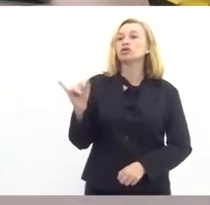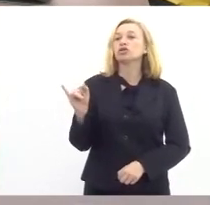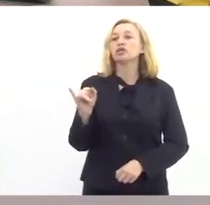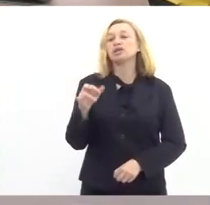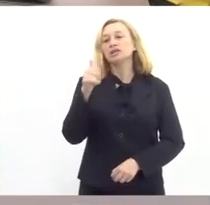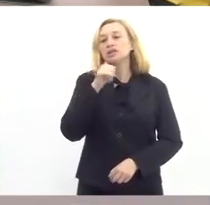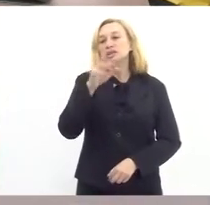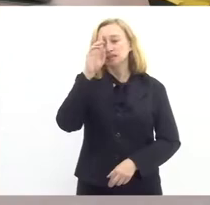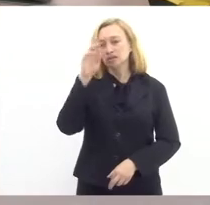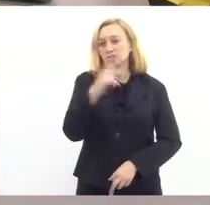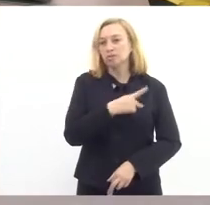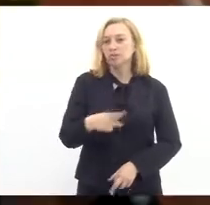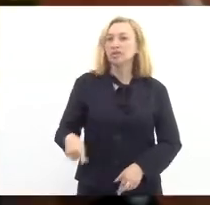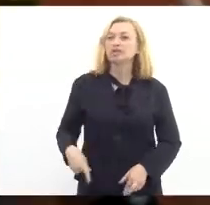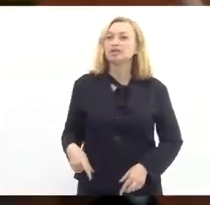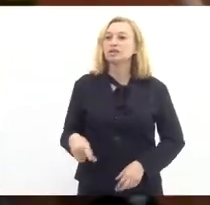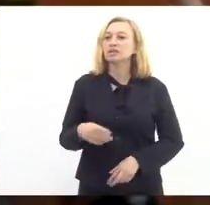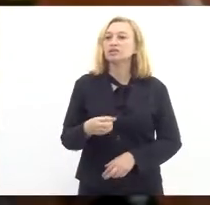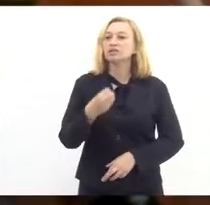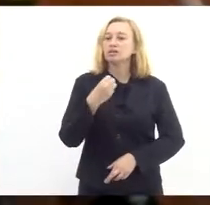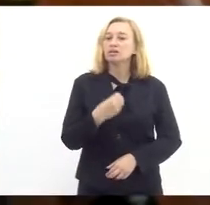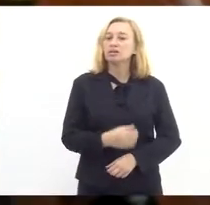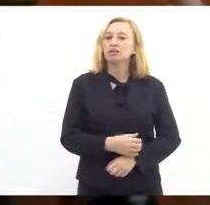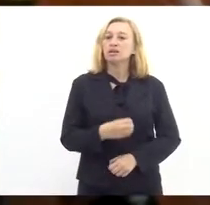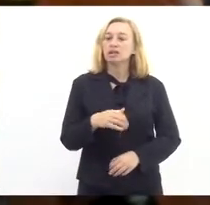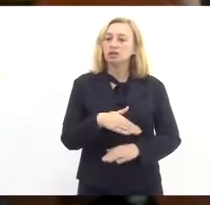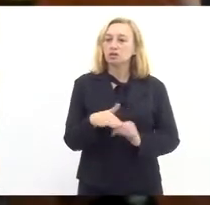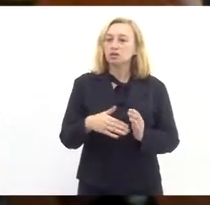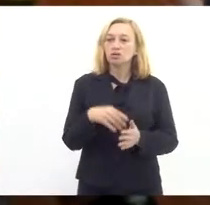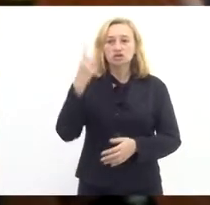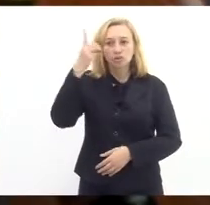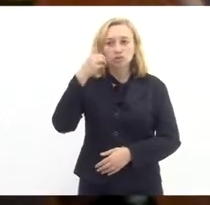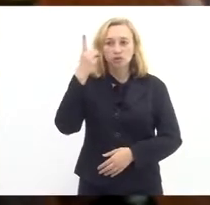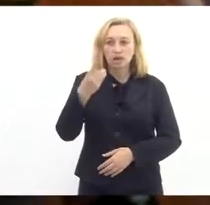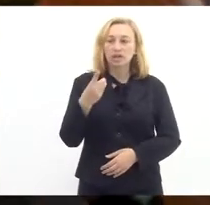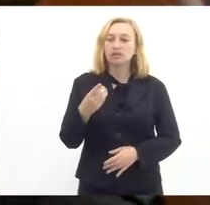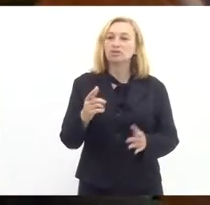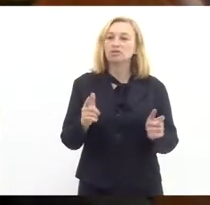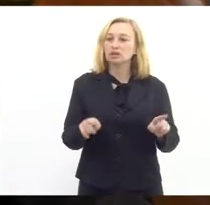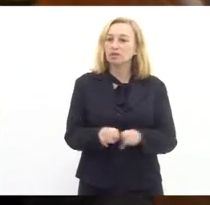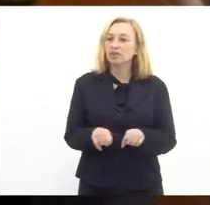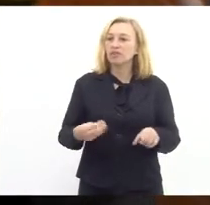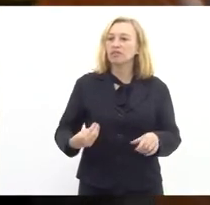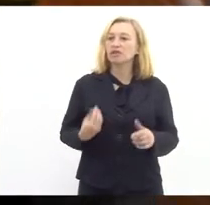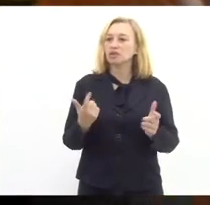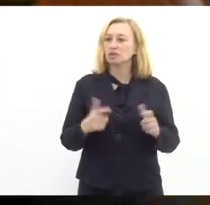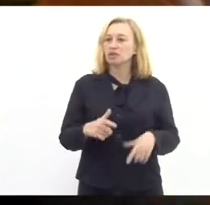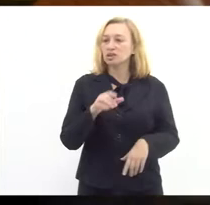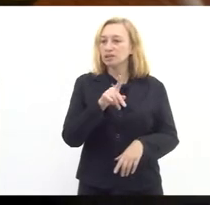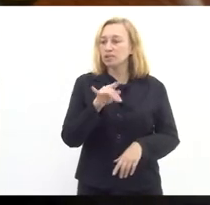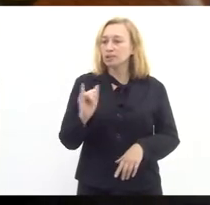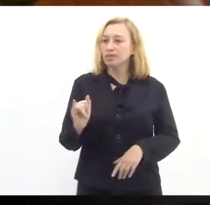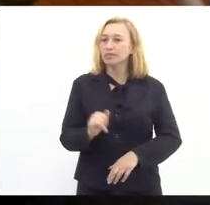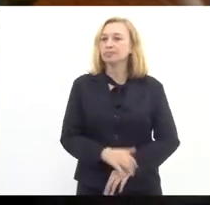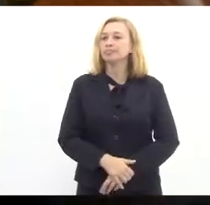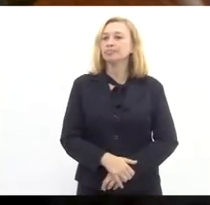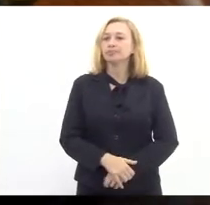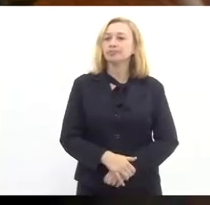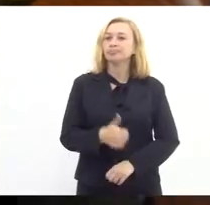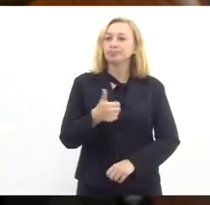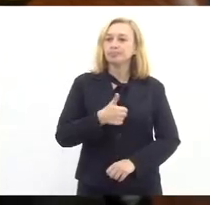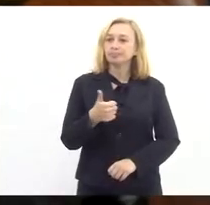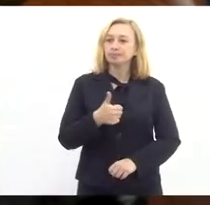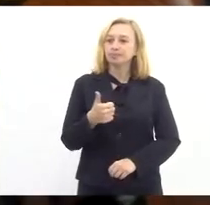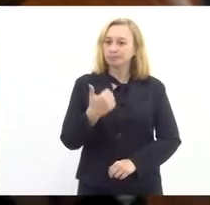senhora presidente, bom dia, senhores deputados e todos aqui presentes nessa CPI. Em primeiro